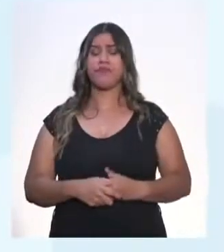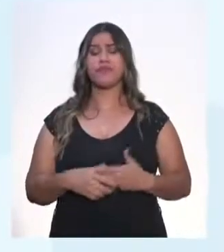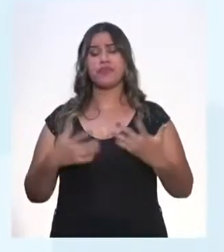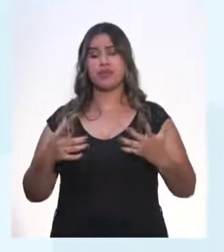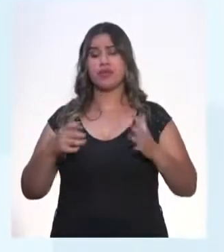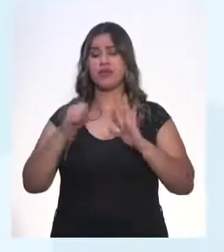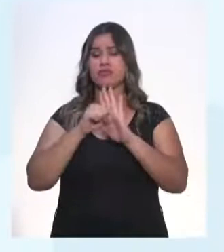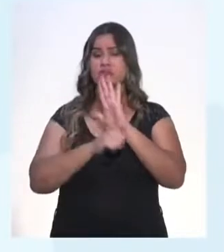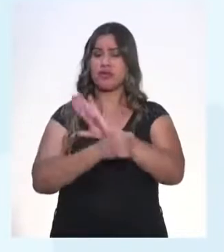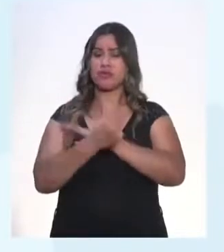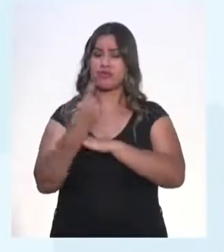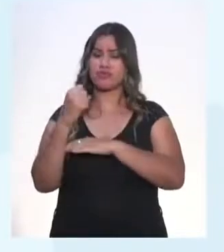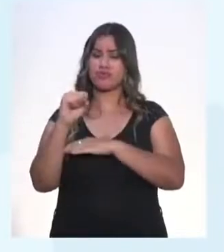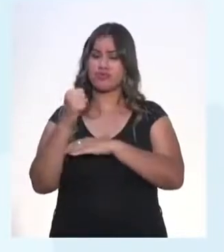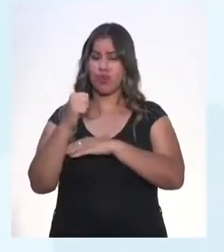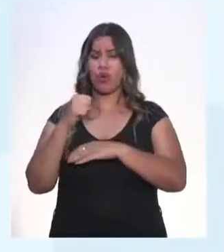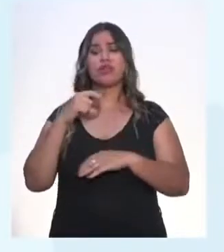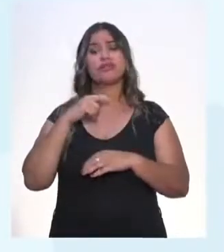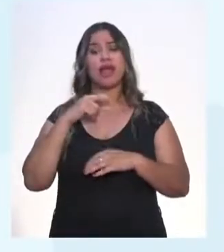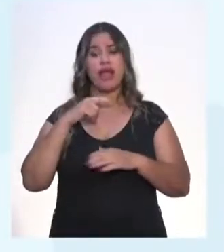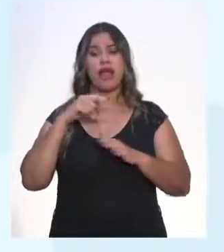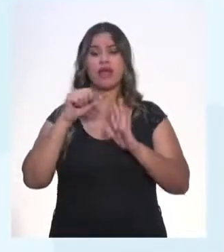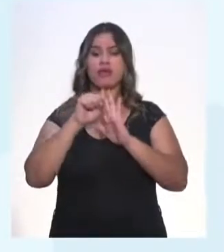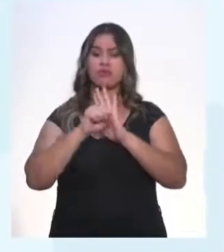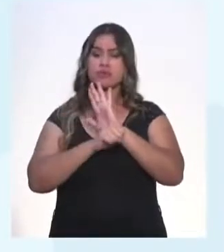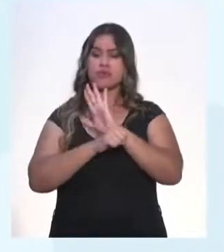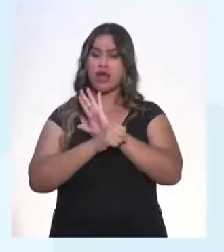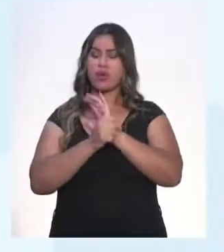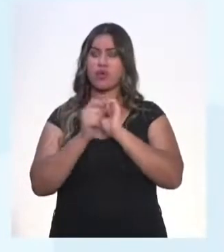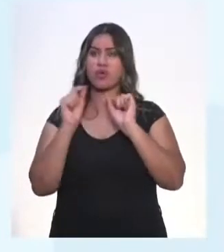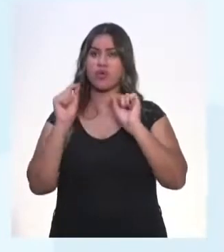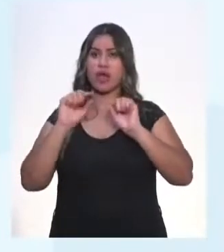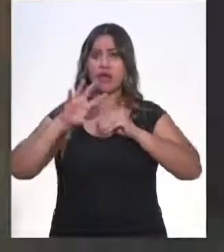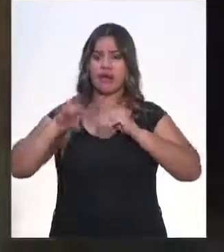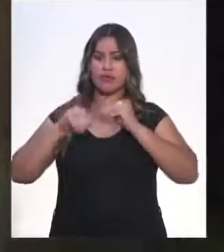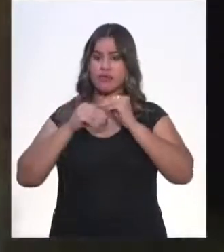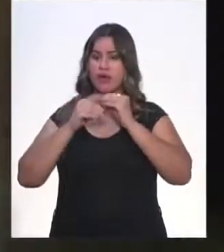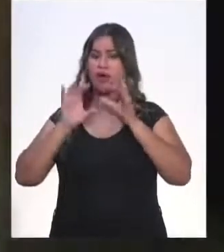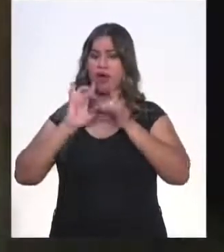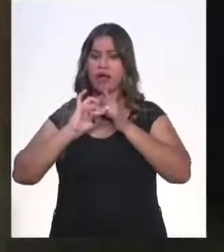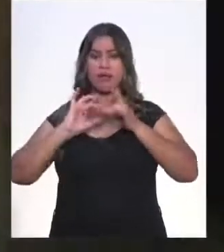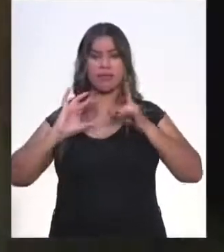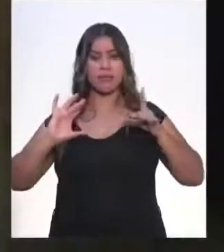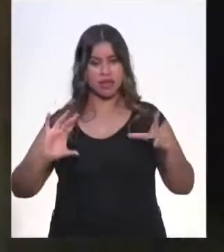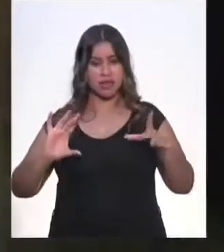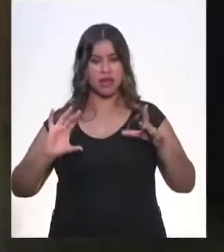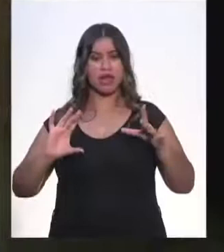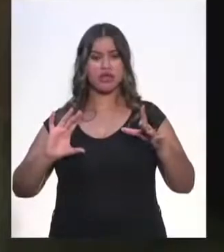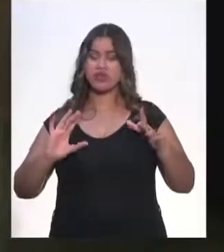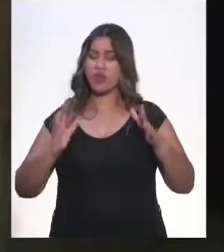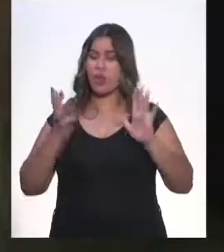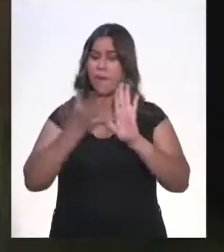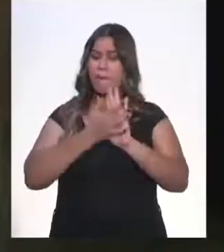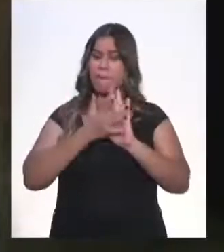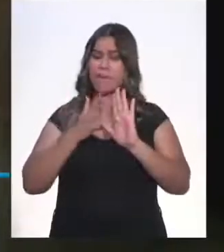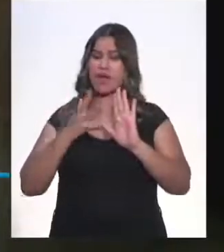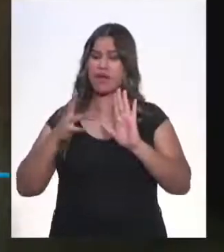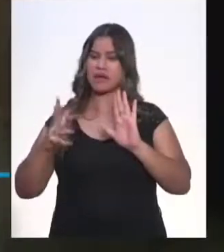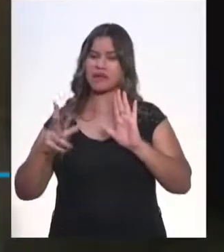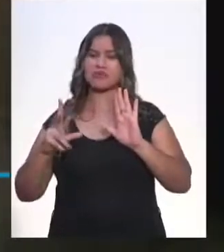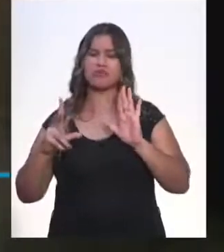século 18, que é um século que apregoa a liberdade, que é um momento em que